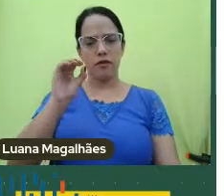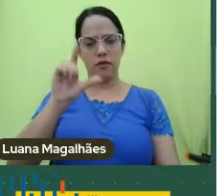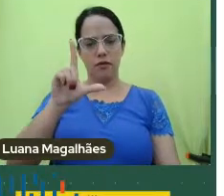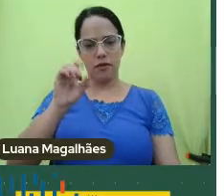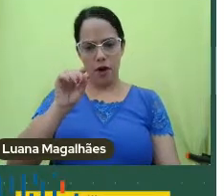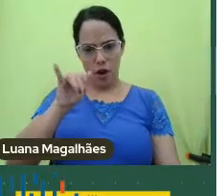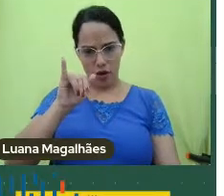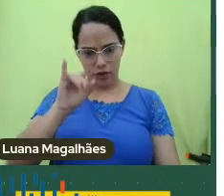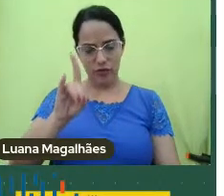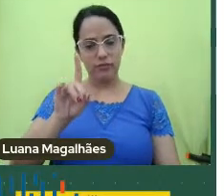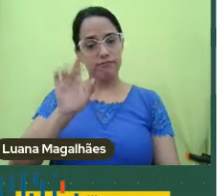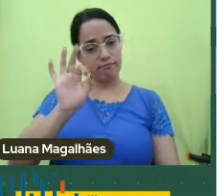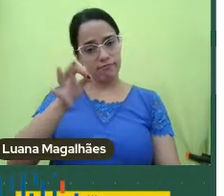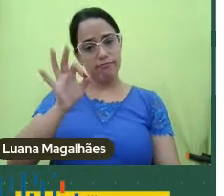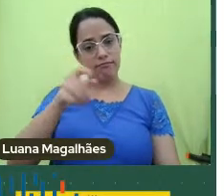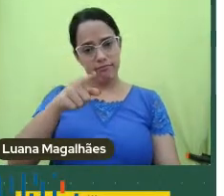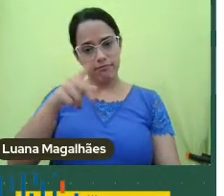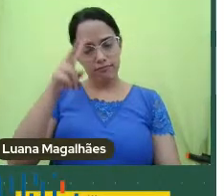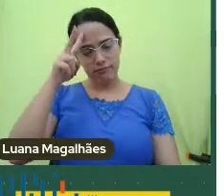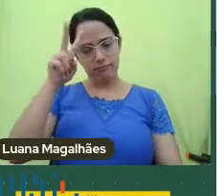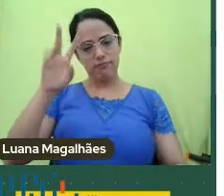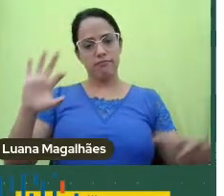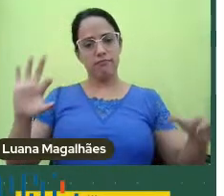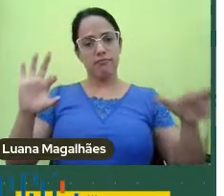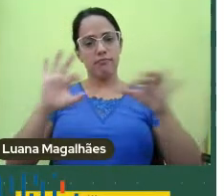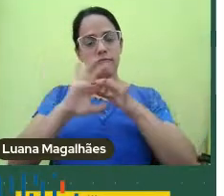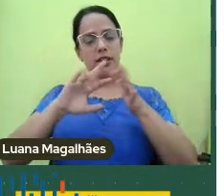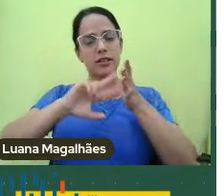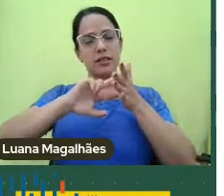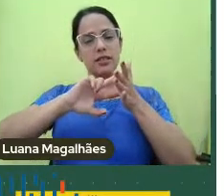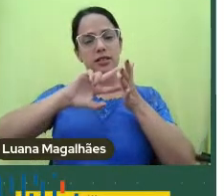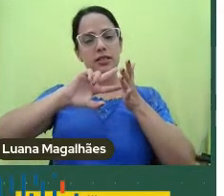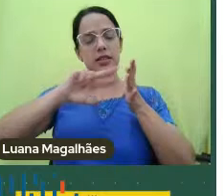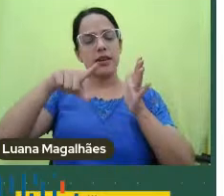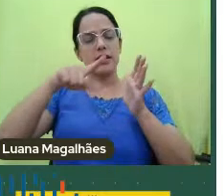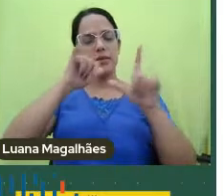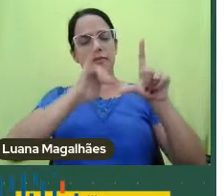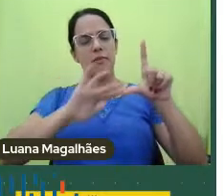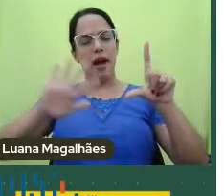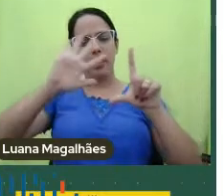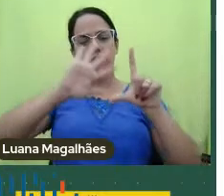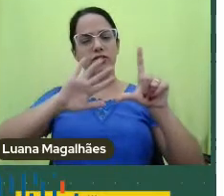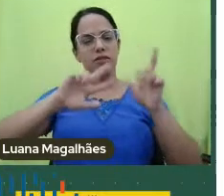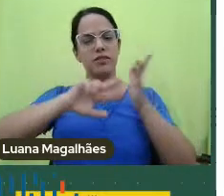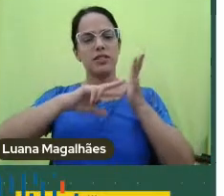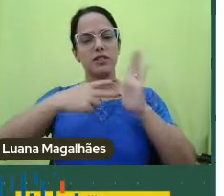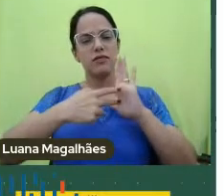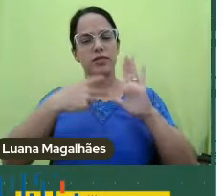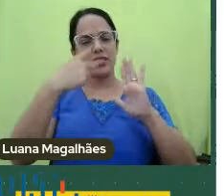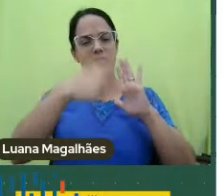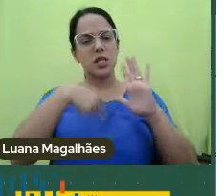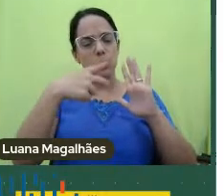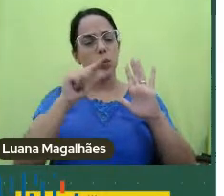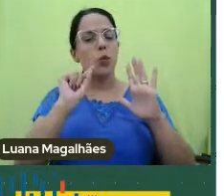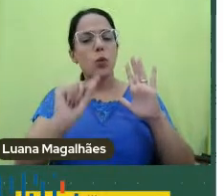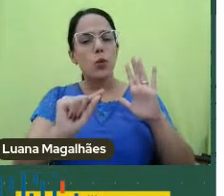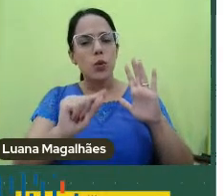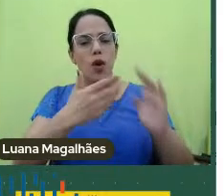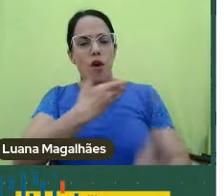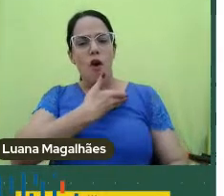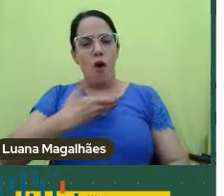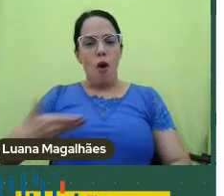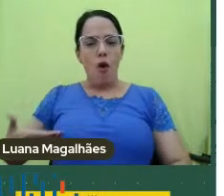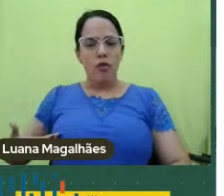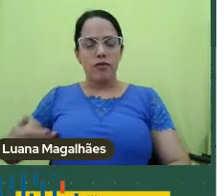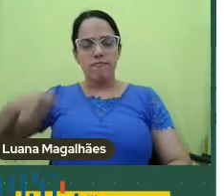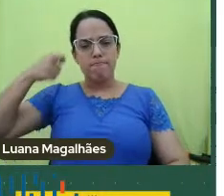essa imagem é um símbolo de um governo autoritário, né? um governo